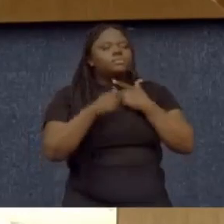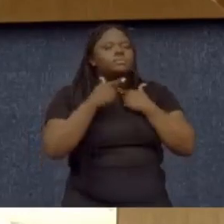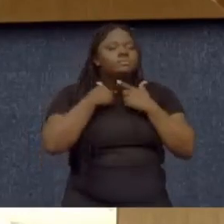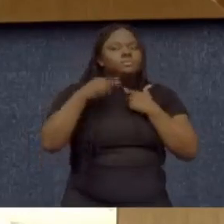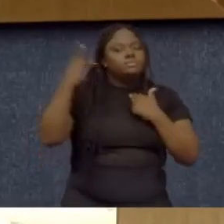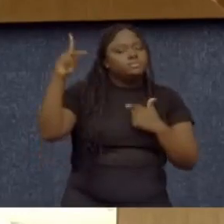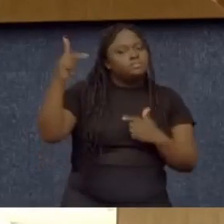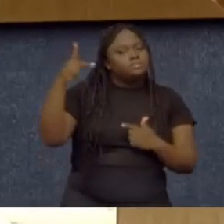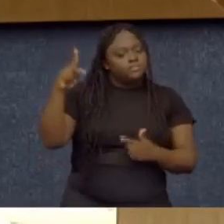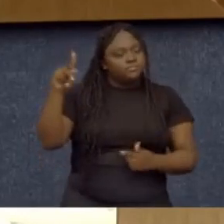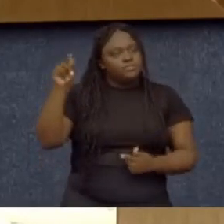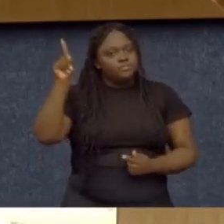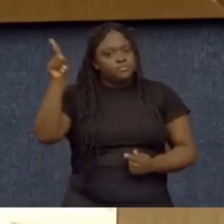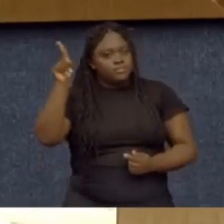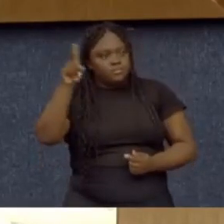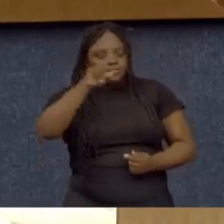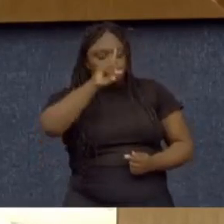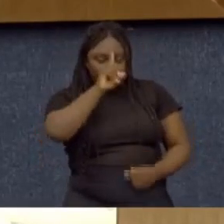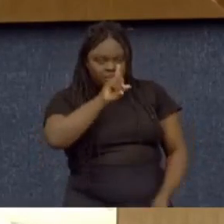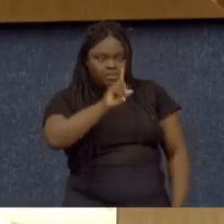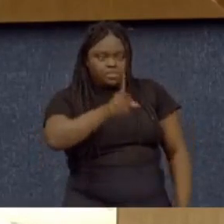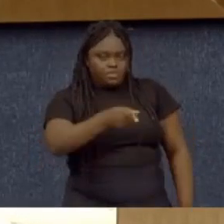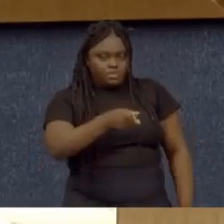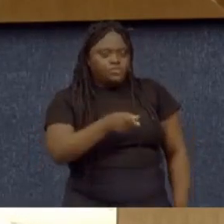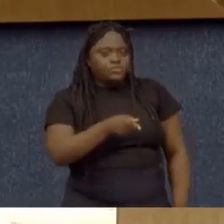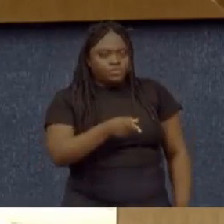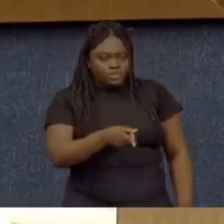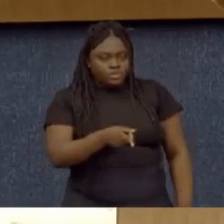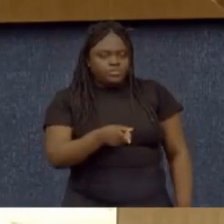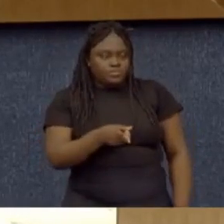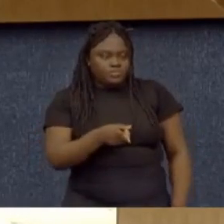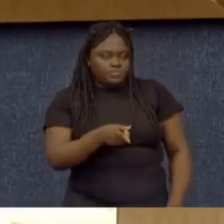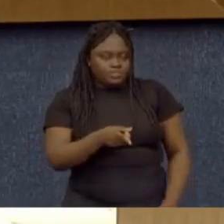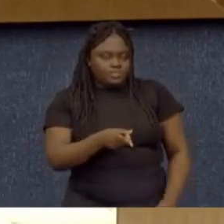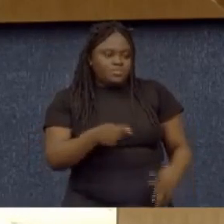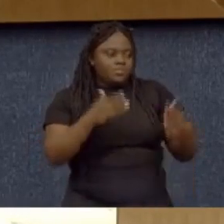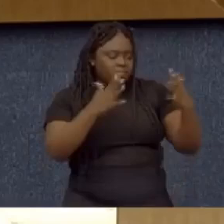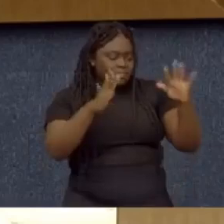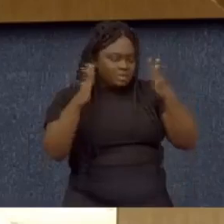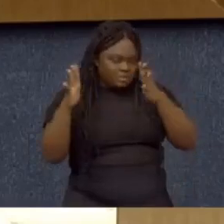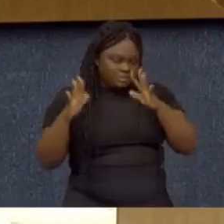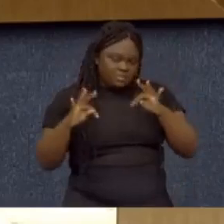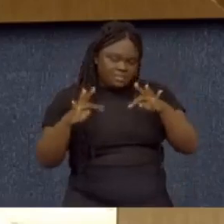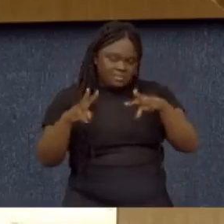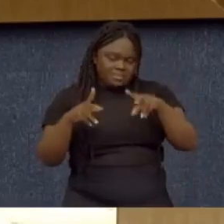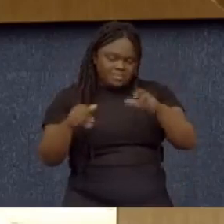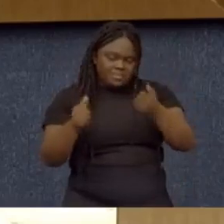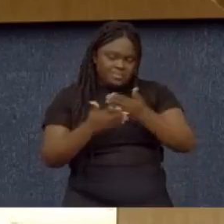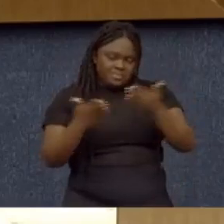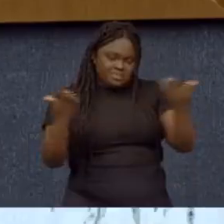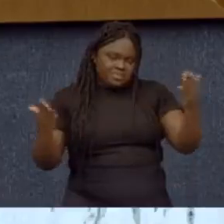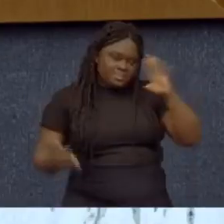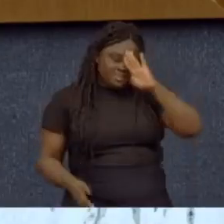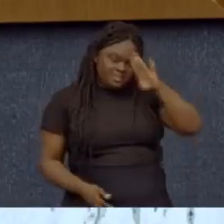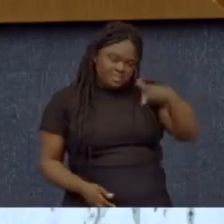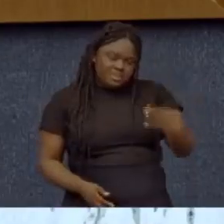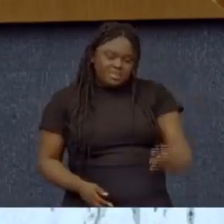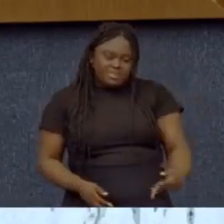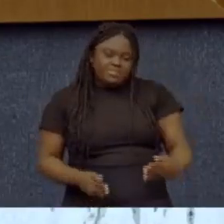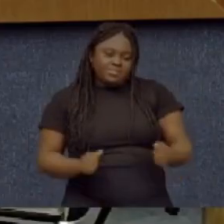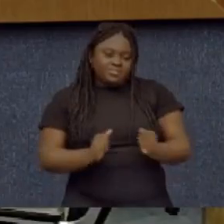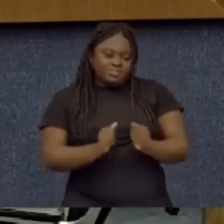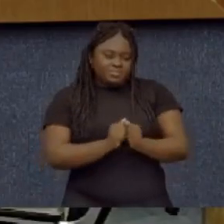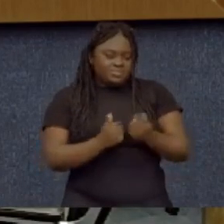dele e fazer o que ele nos mandou e o que ele nos ordenou. Parabéns a todos vocês. É uma honra estar